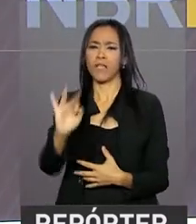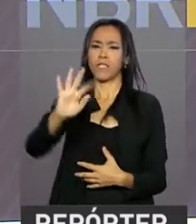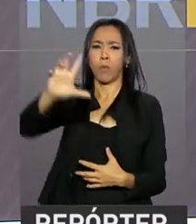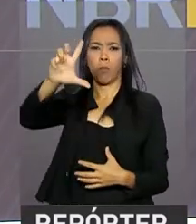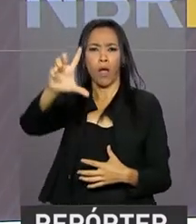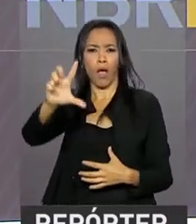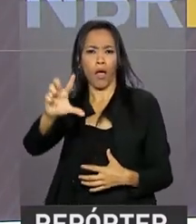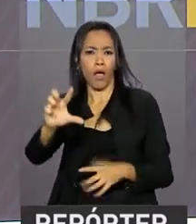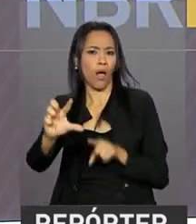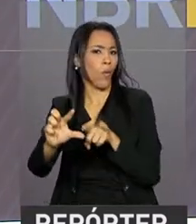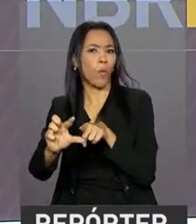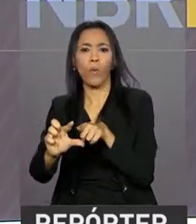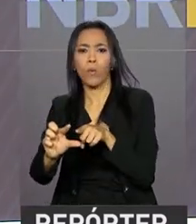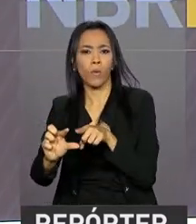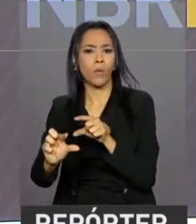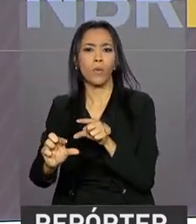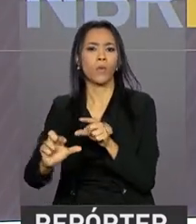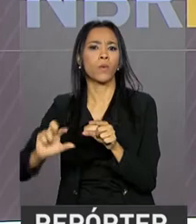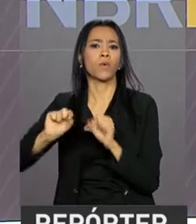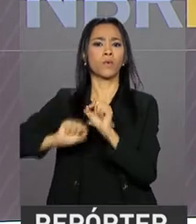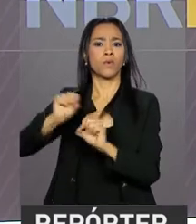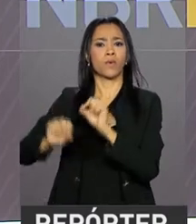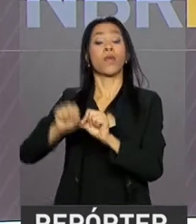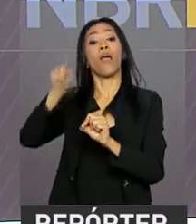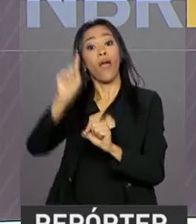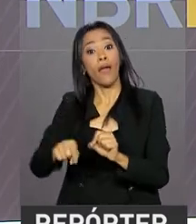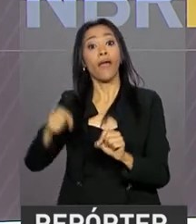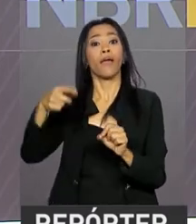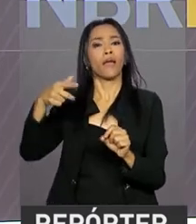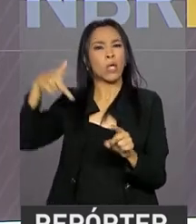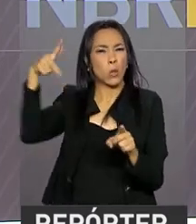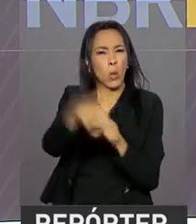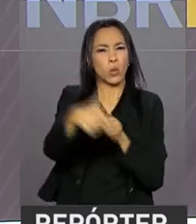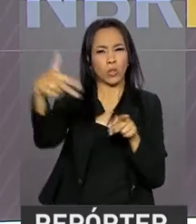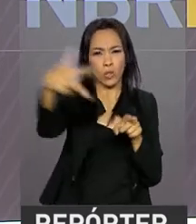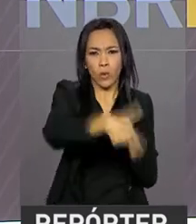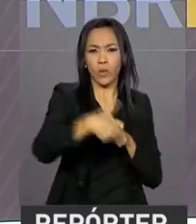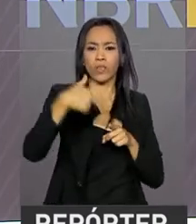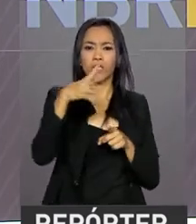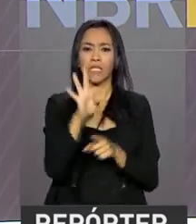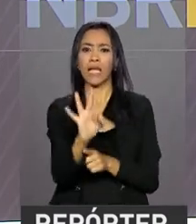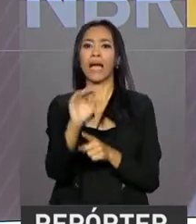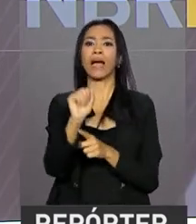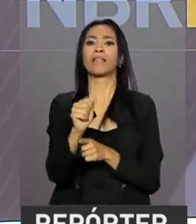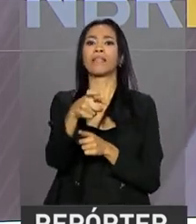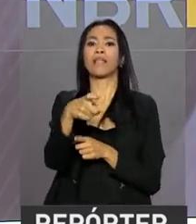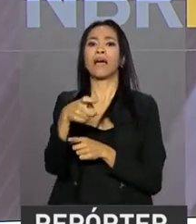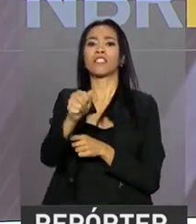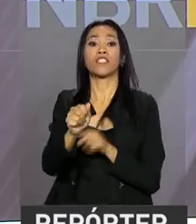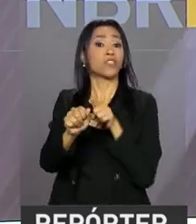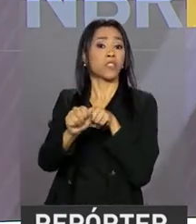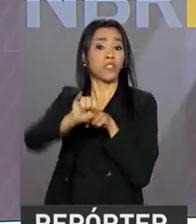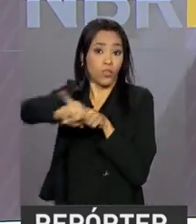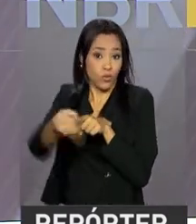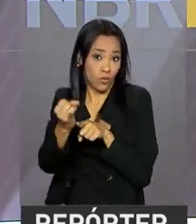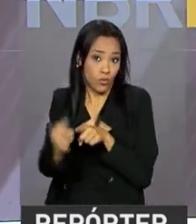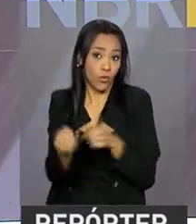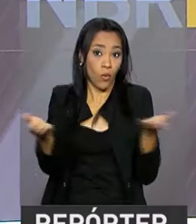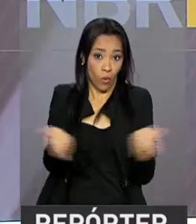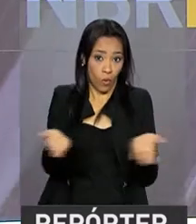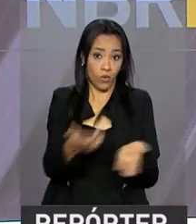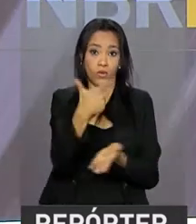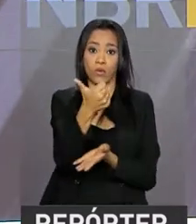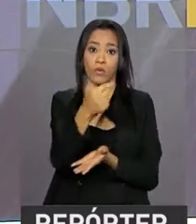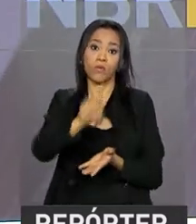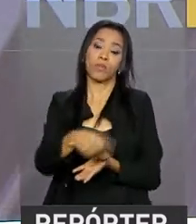aumenta a possibilidade de corte mais intenso na taxa de juros que hoje está em 12,25